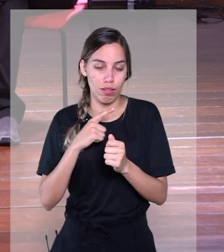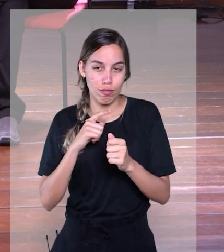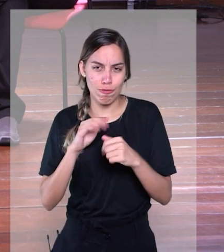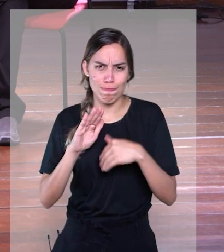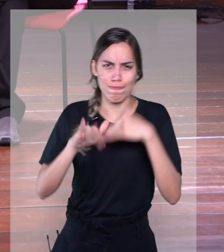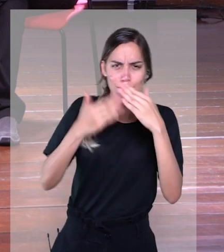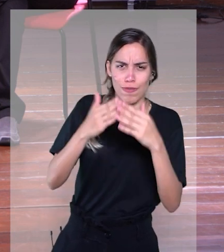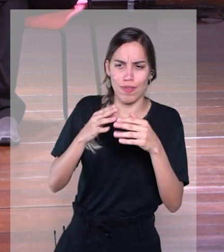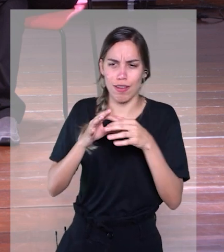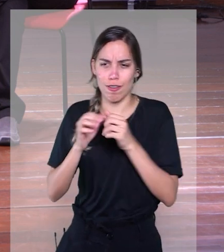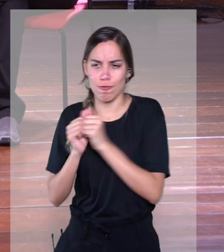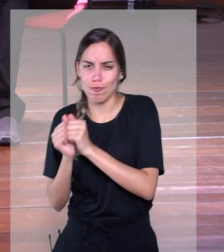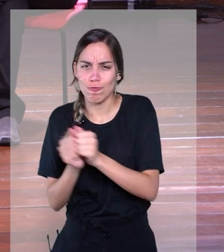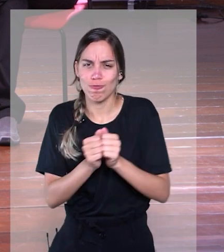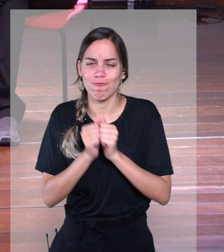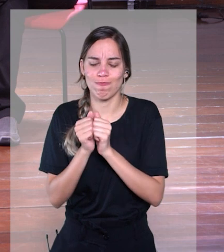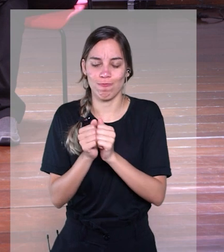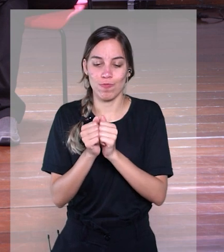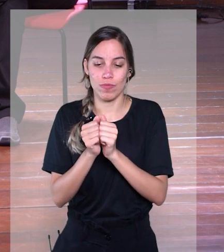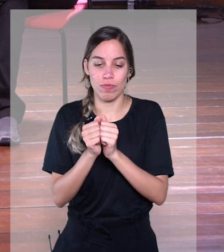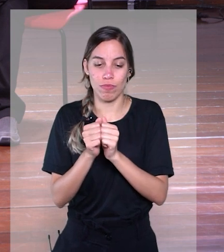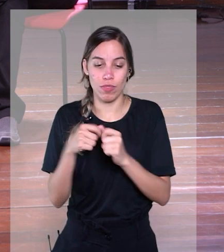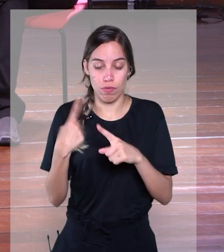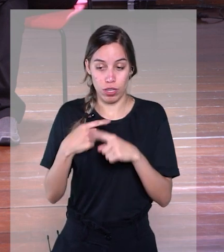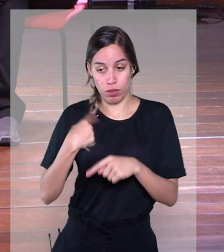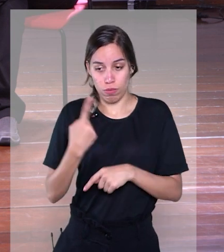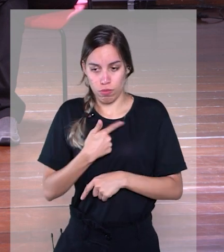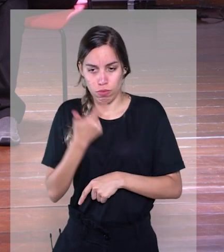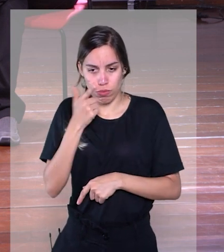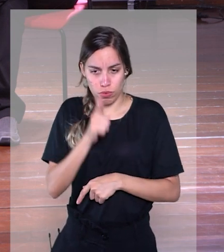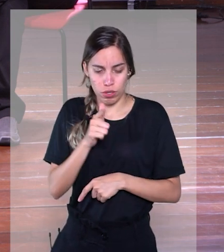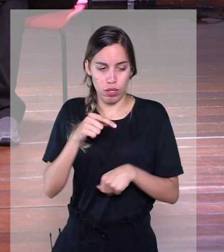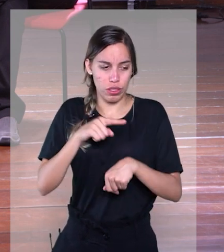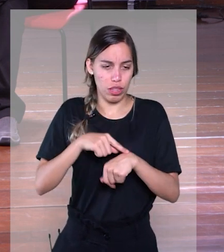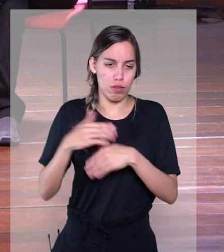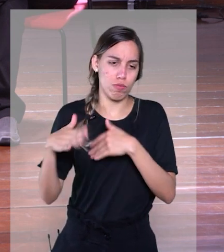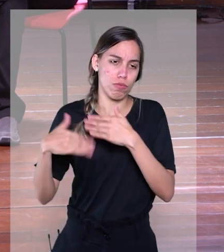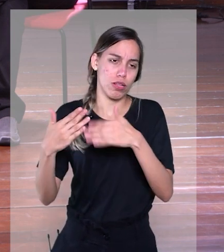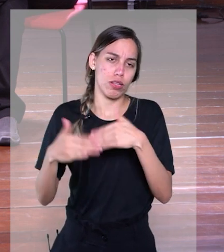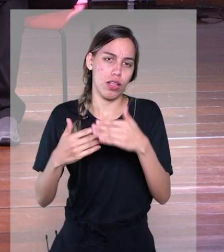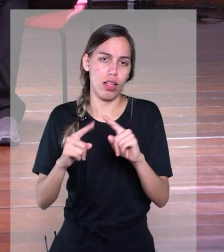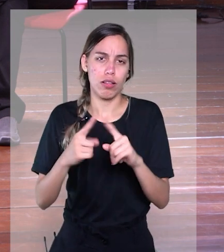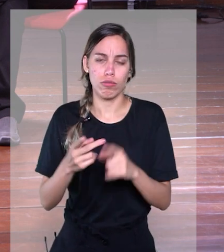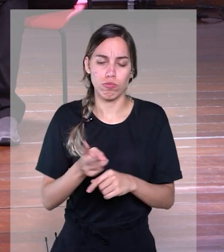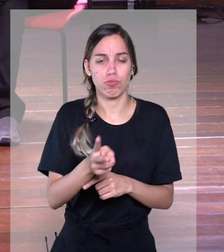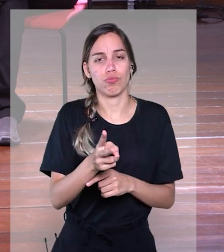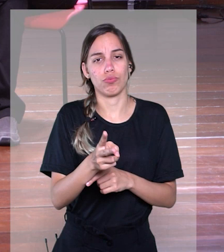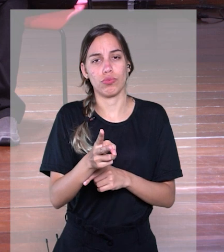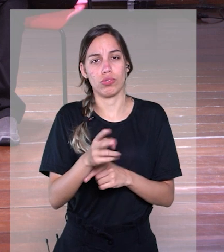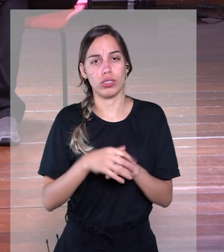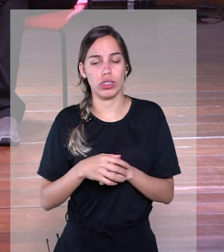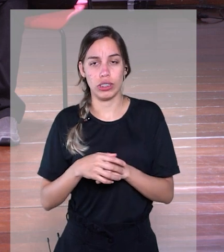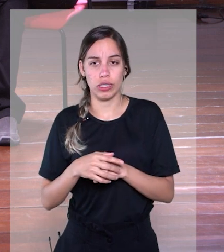né? É curioso, né? Porque atravessamos o tempo e o espaço, né? Eles dialogam. Digamos,